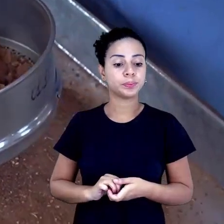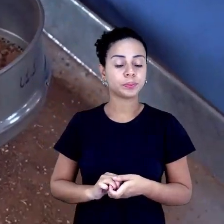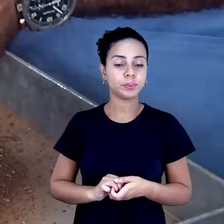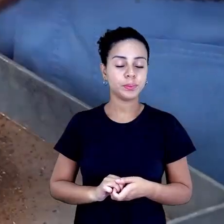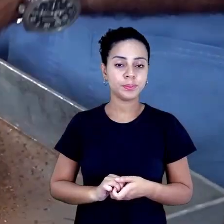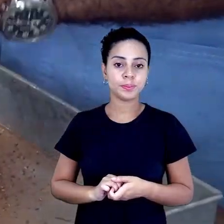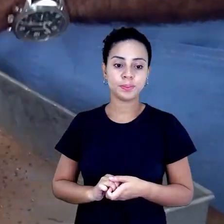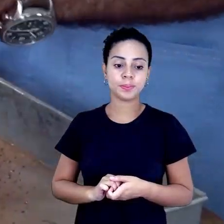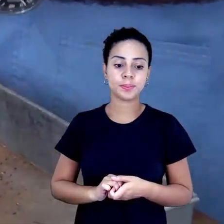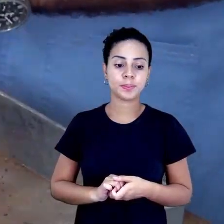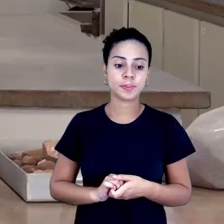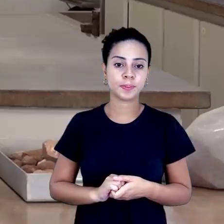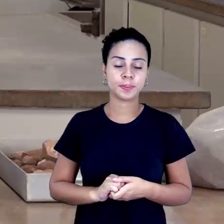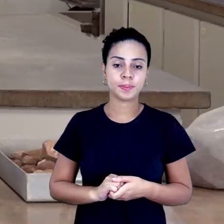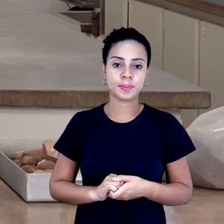malha.